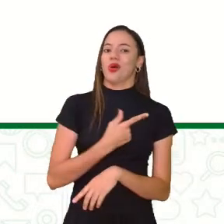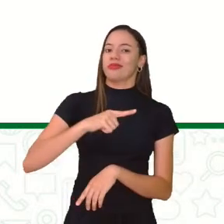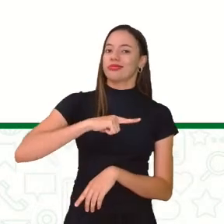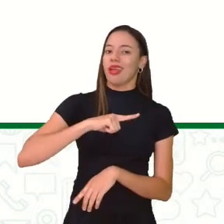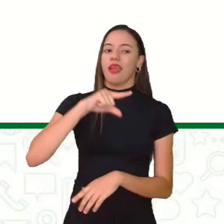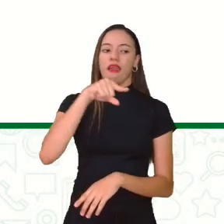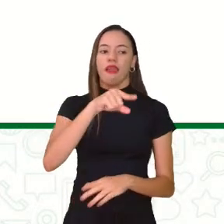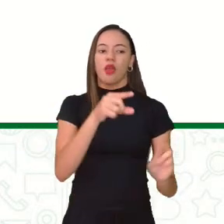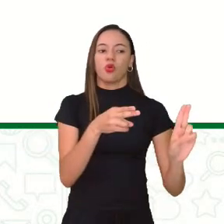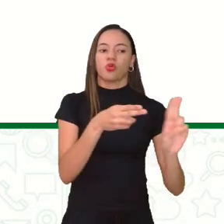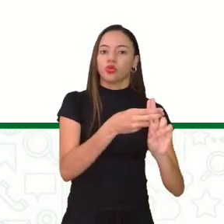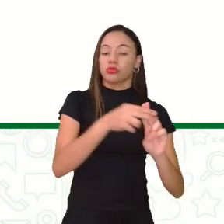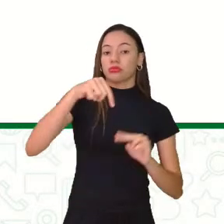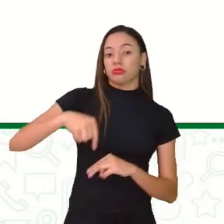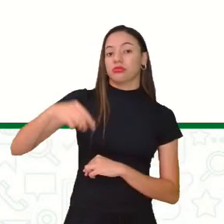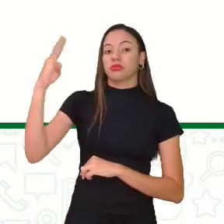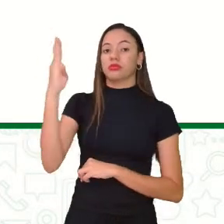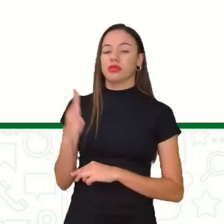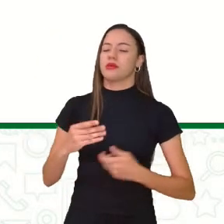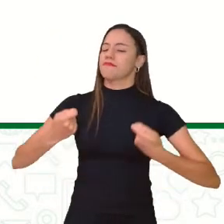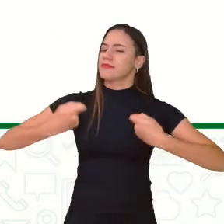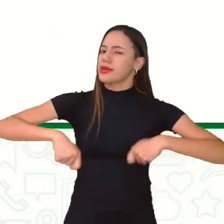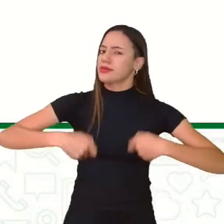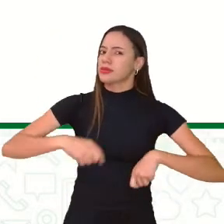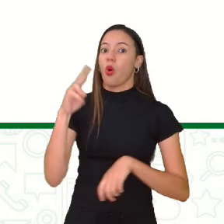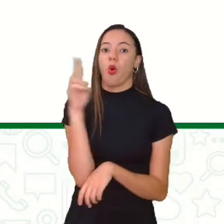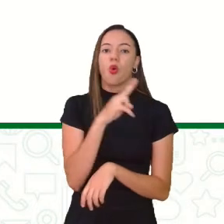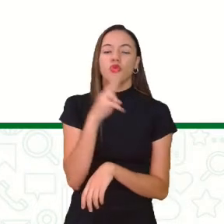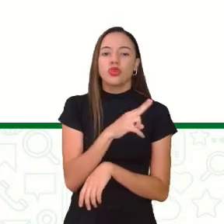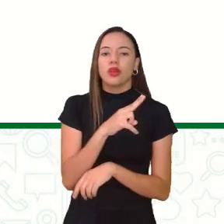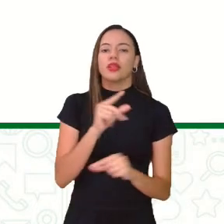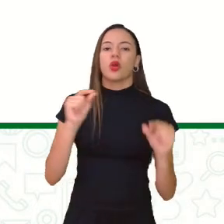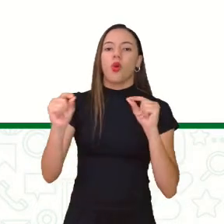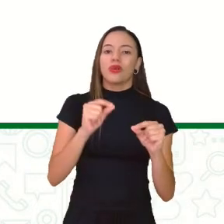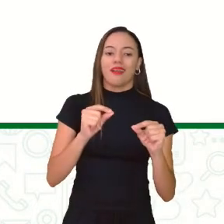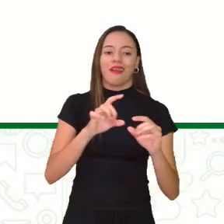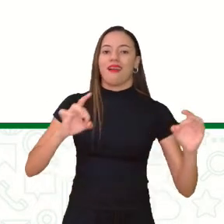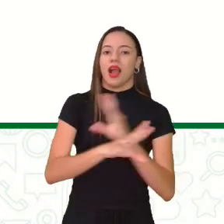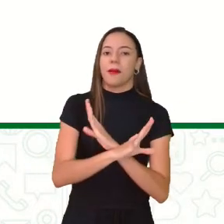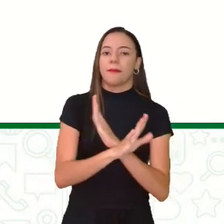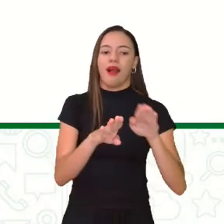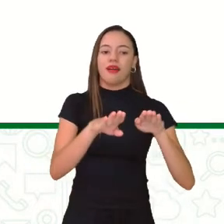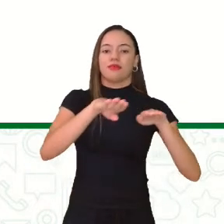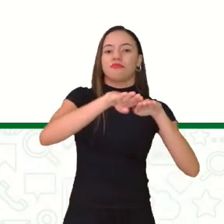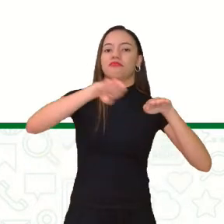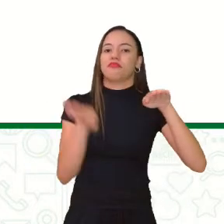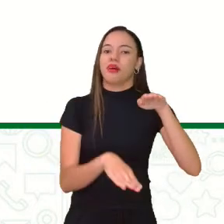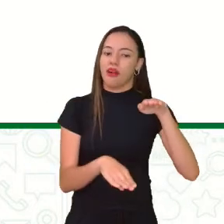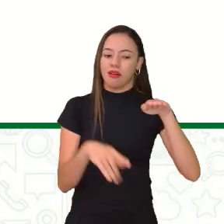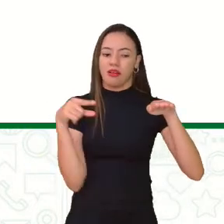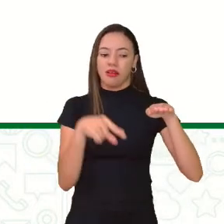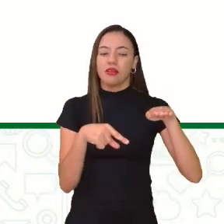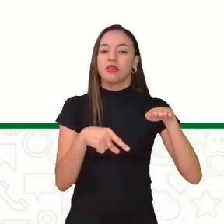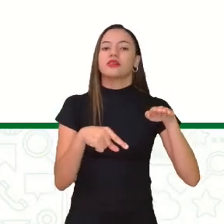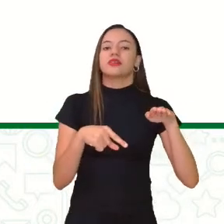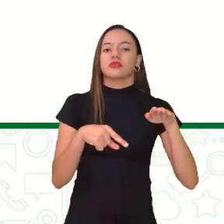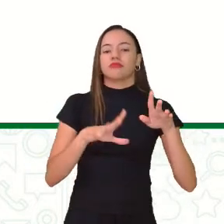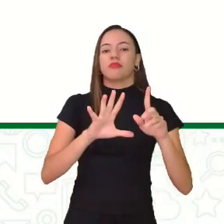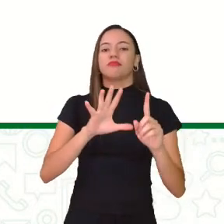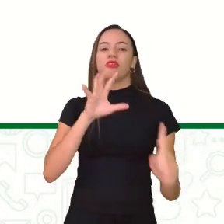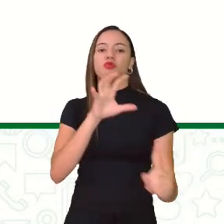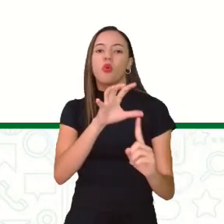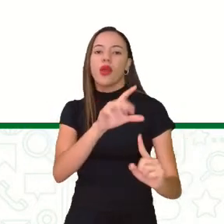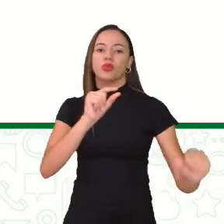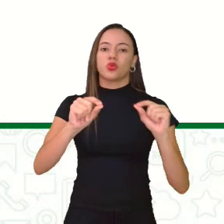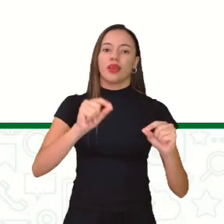aqui no Brasil há necessidade urgente de acabar com as desigualdades que impulsionaram a AIDS e outras pandemias ao